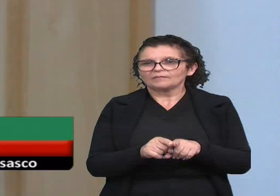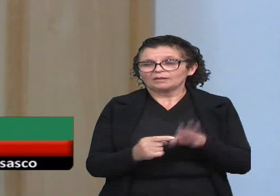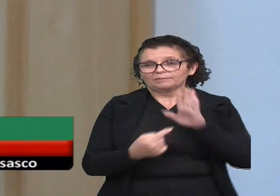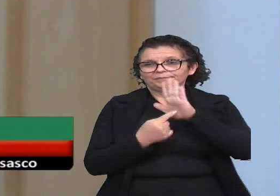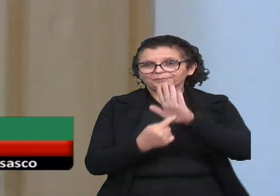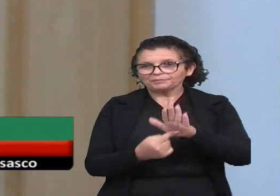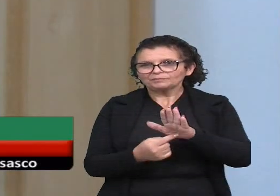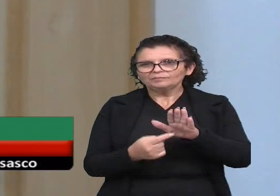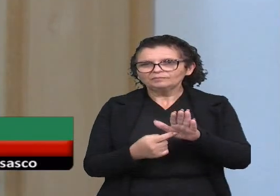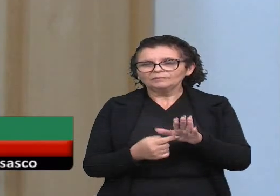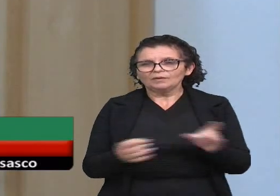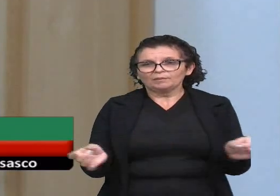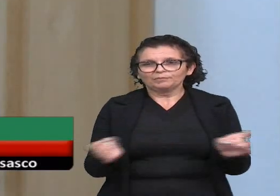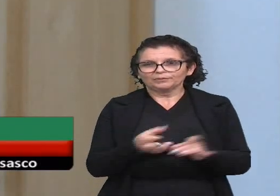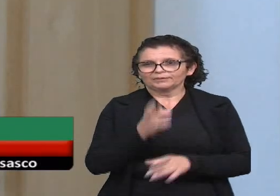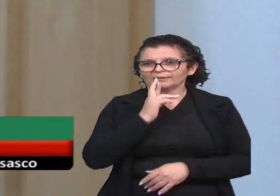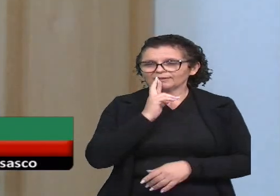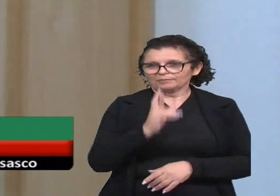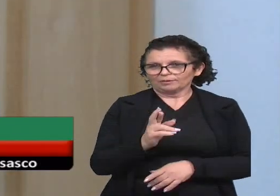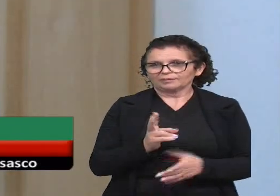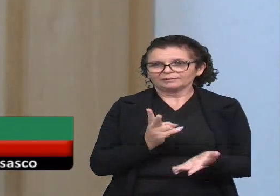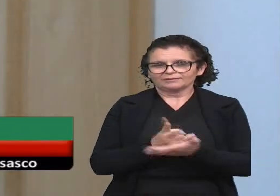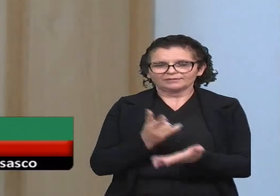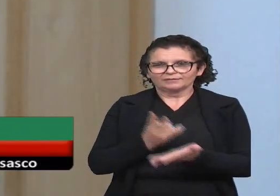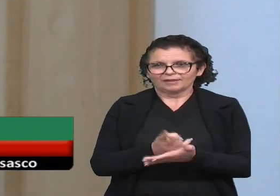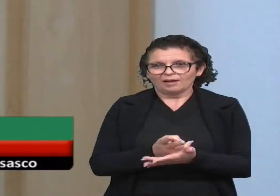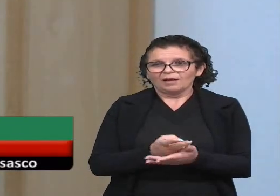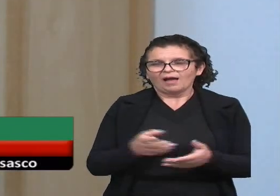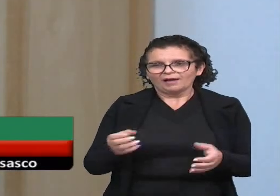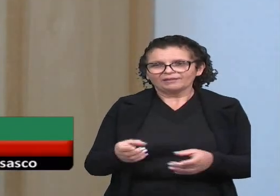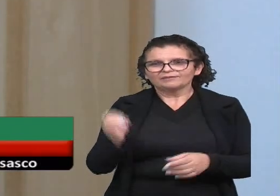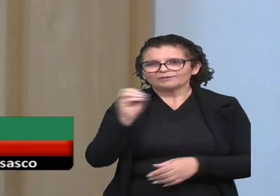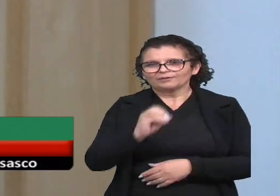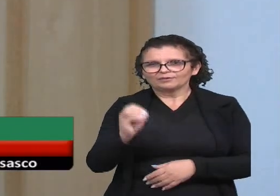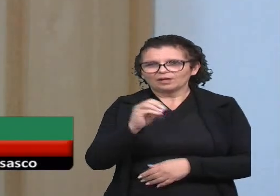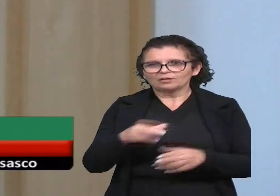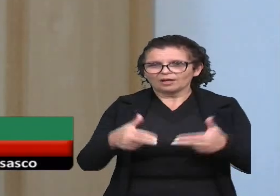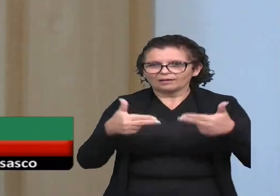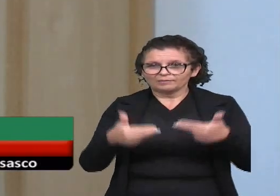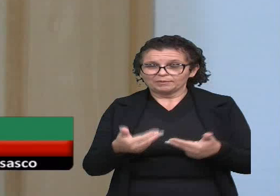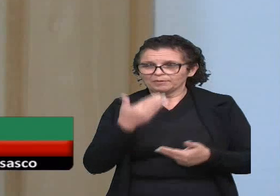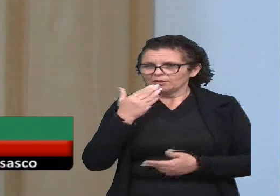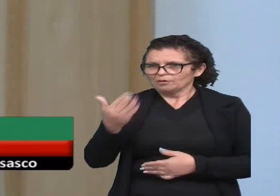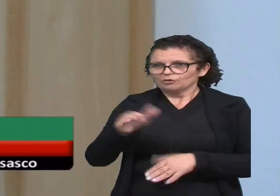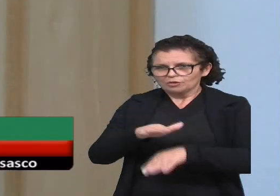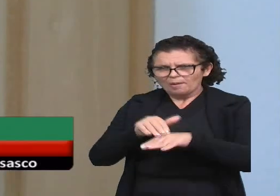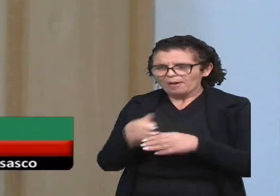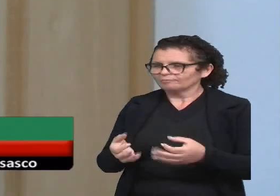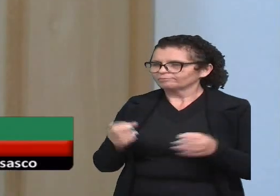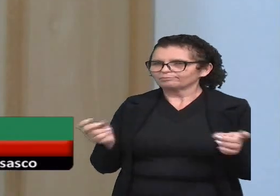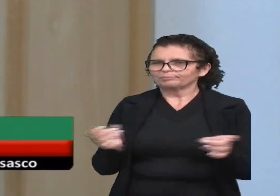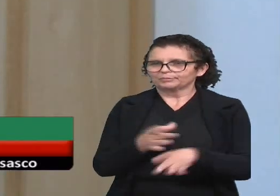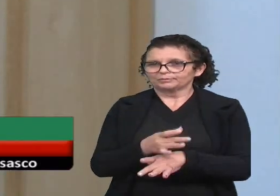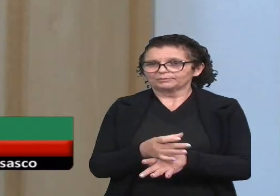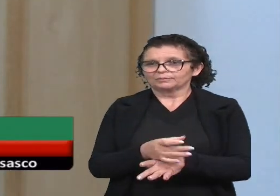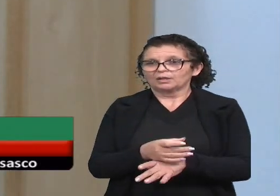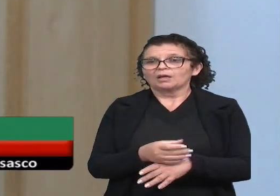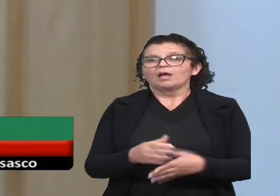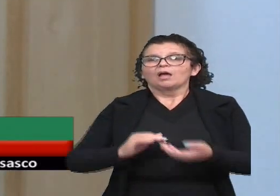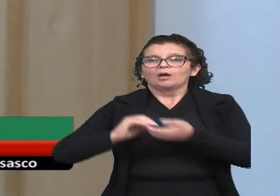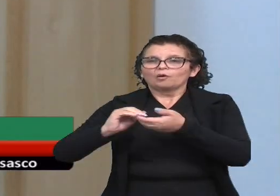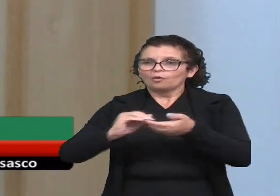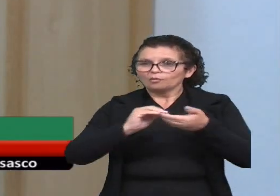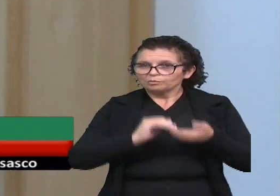destacamos a sua pronta resposta às solicitações da Câmara Municipal de Osasco, como eu havia dito aqui no início. E eu